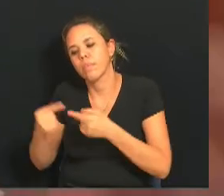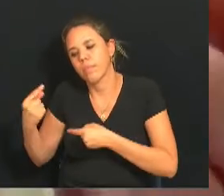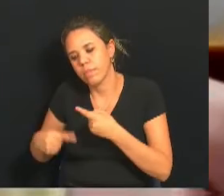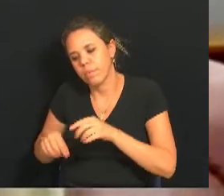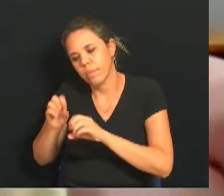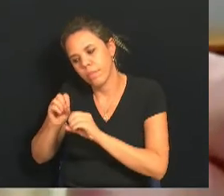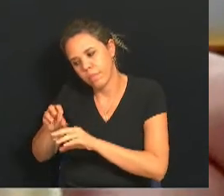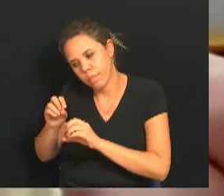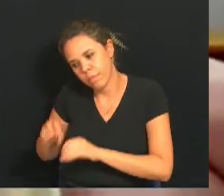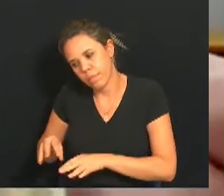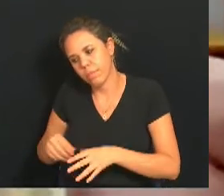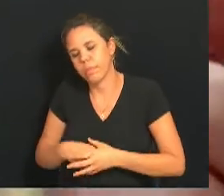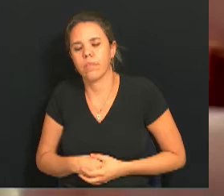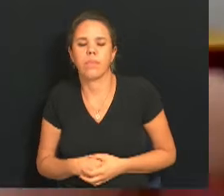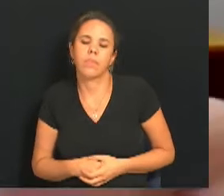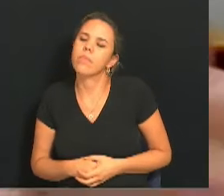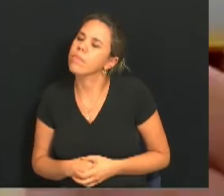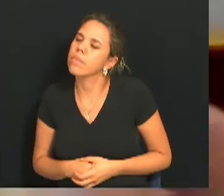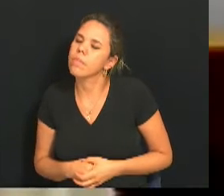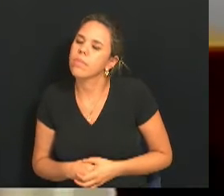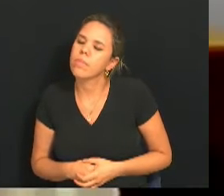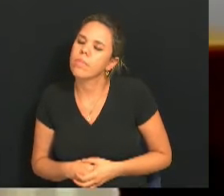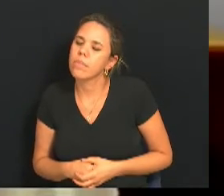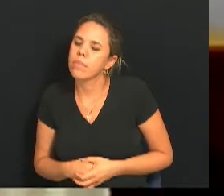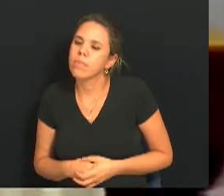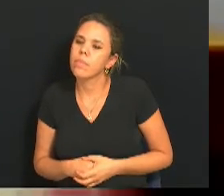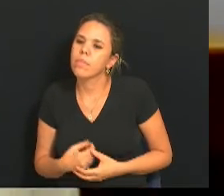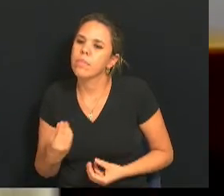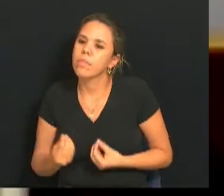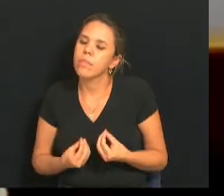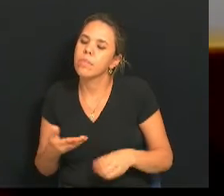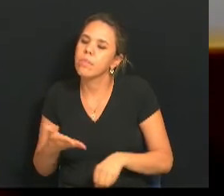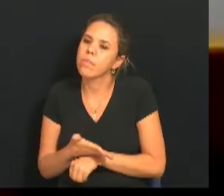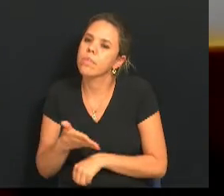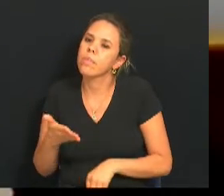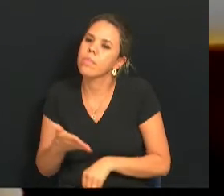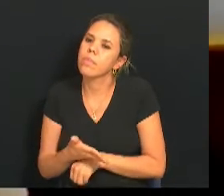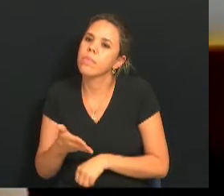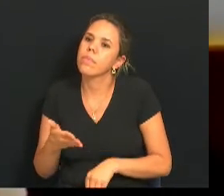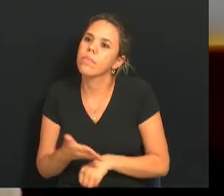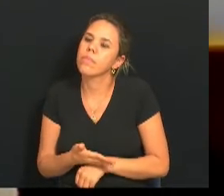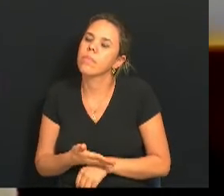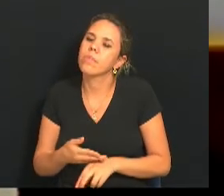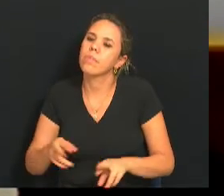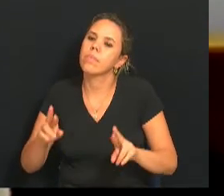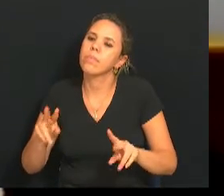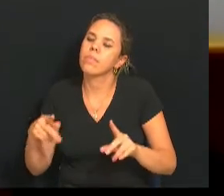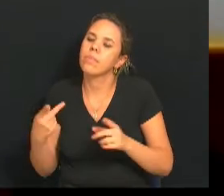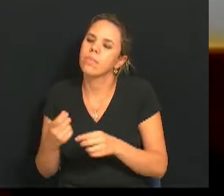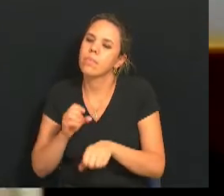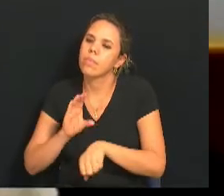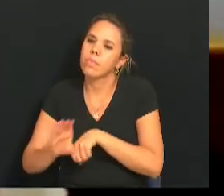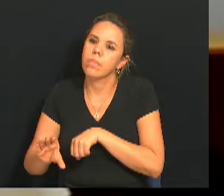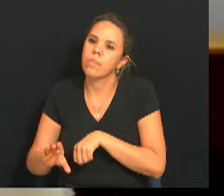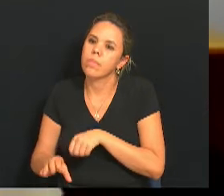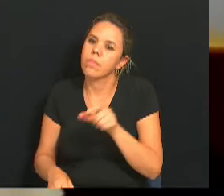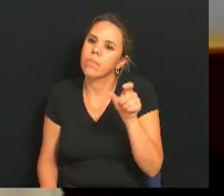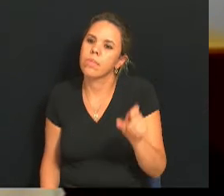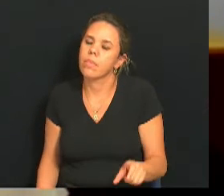educacional no município, com a participação na perspectiva da formação de um sujeito de